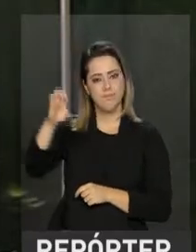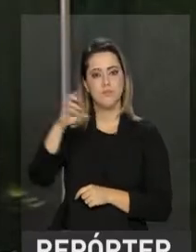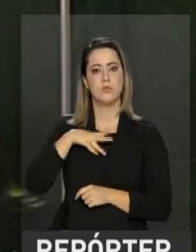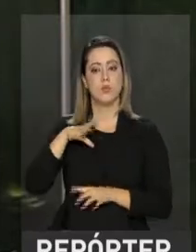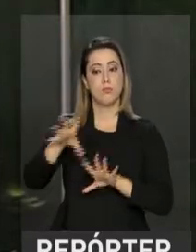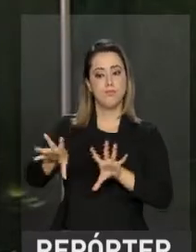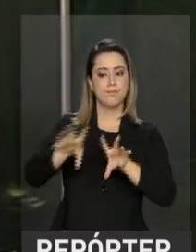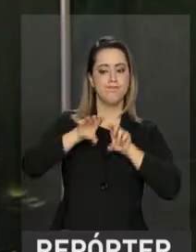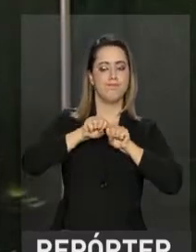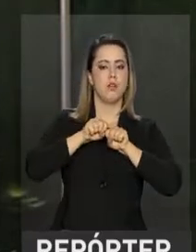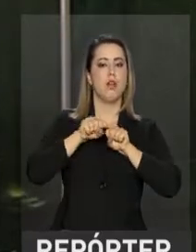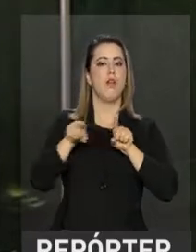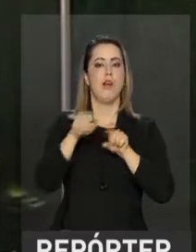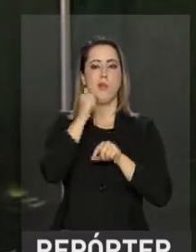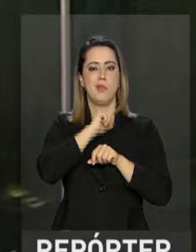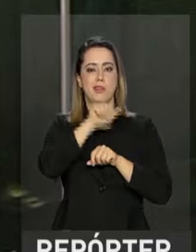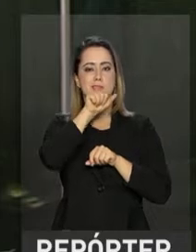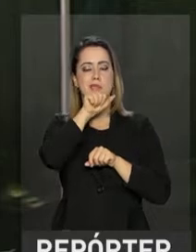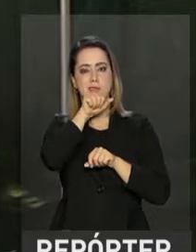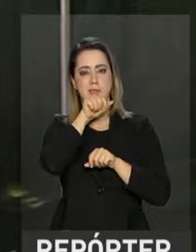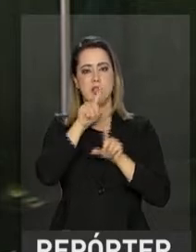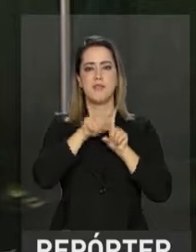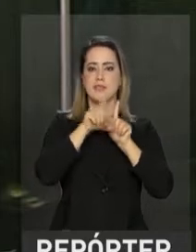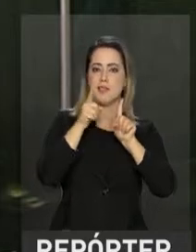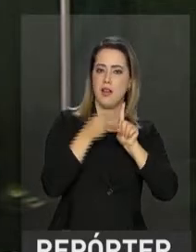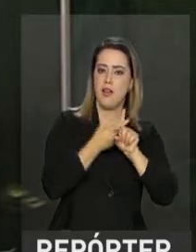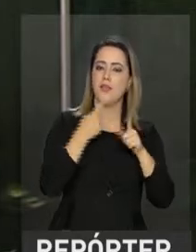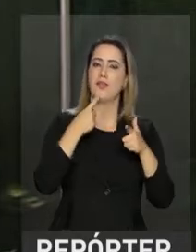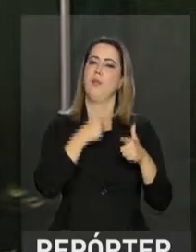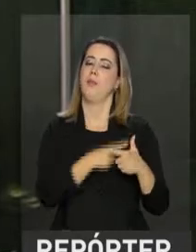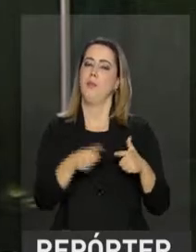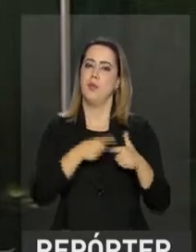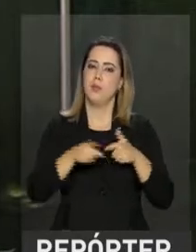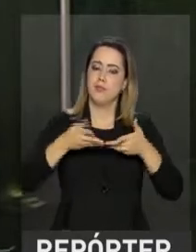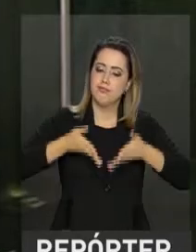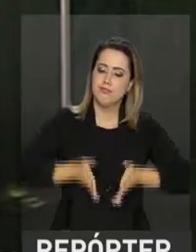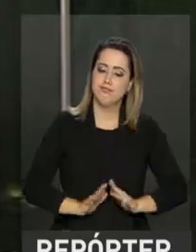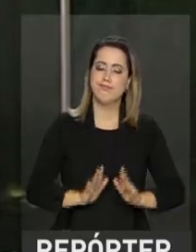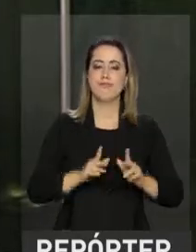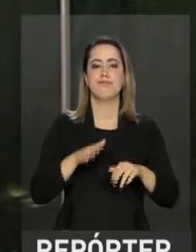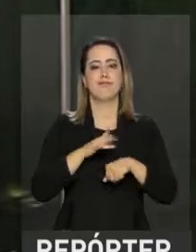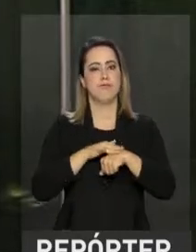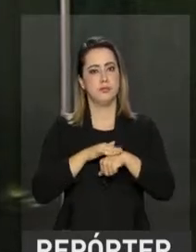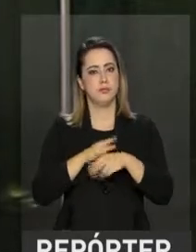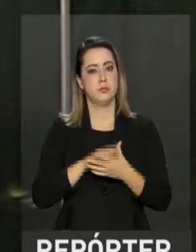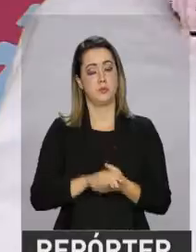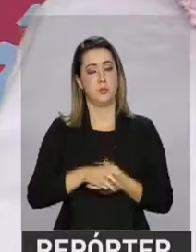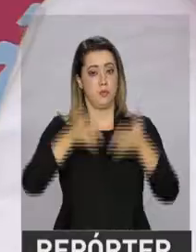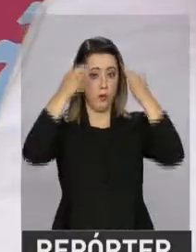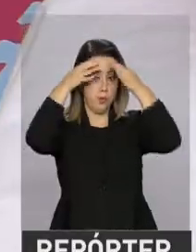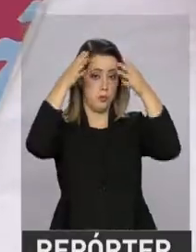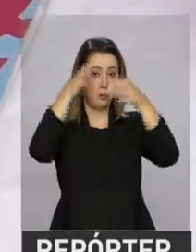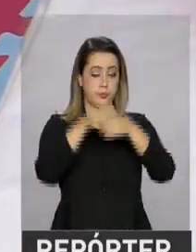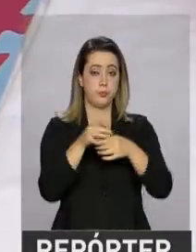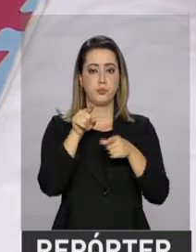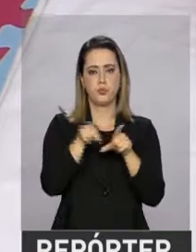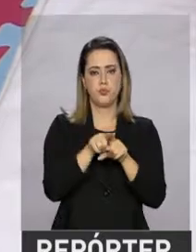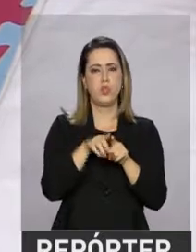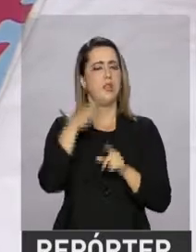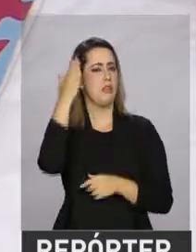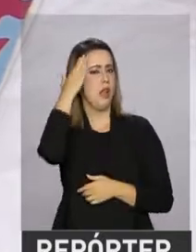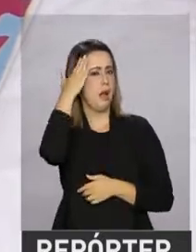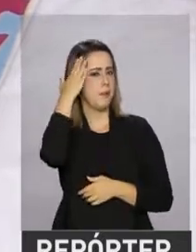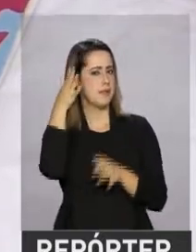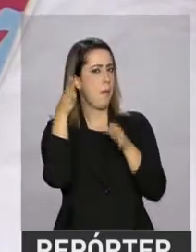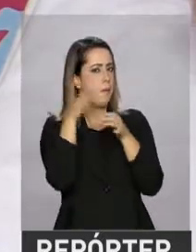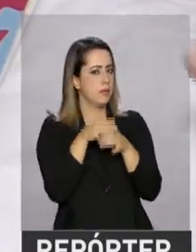causar malformações no feto e já foi associada ao nascimento de milhares de bebês com microcefalia. Além do crânio menor,